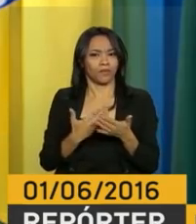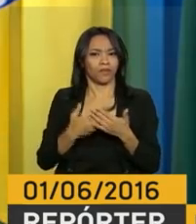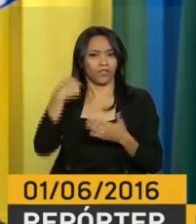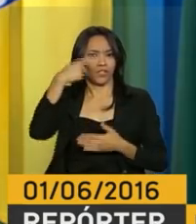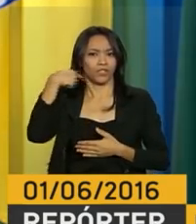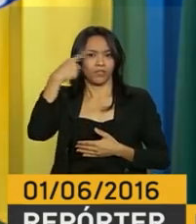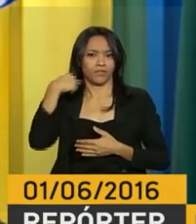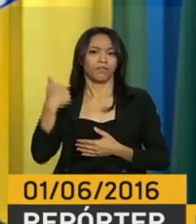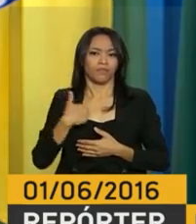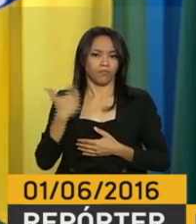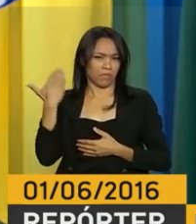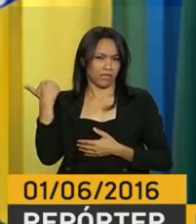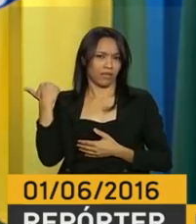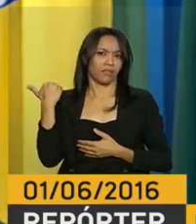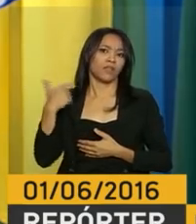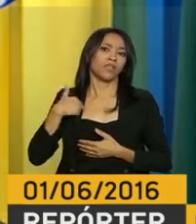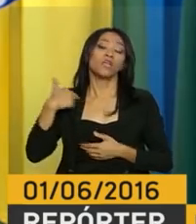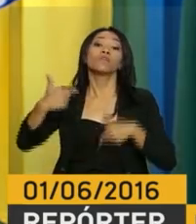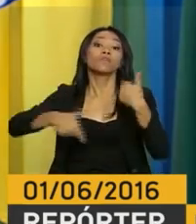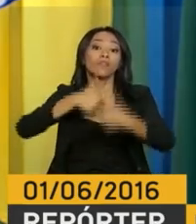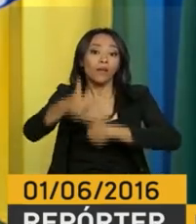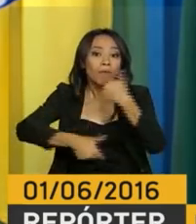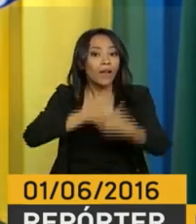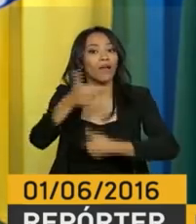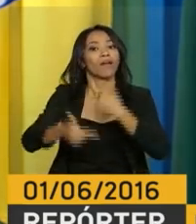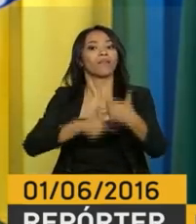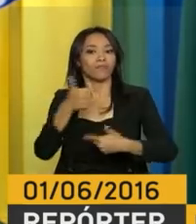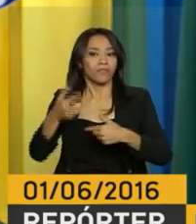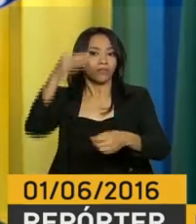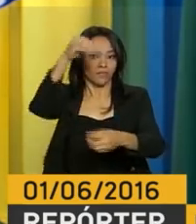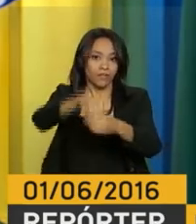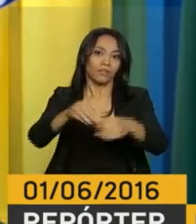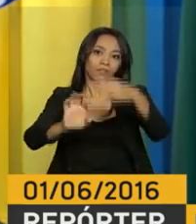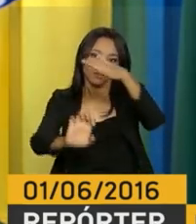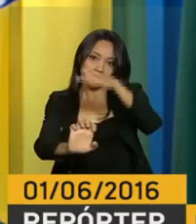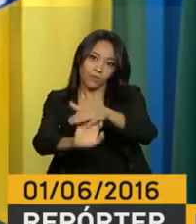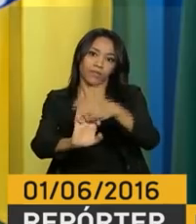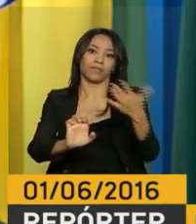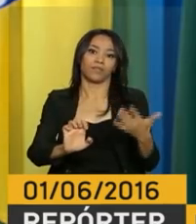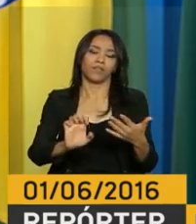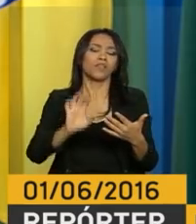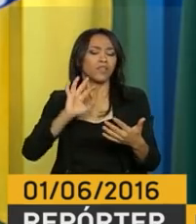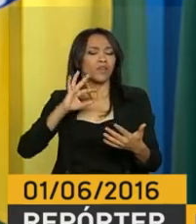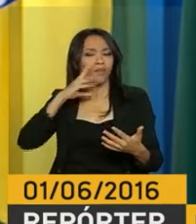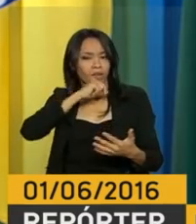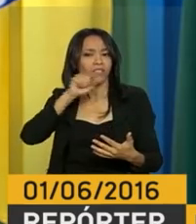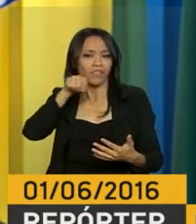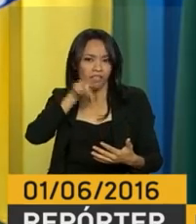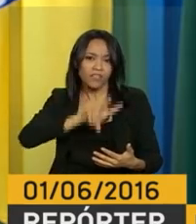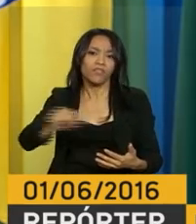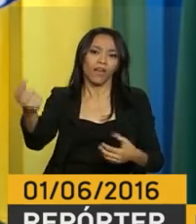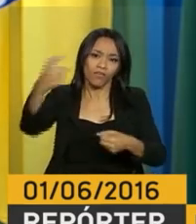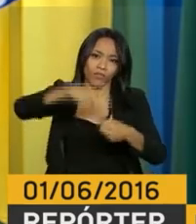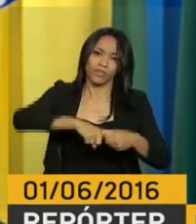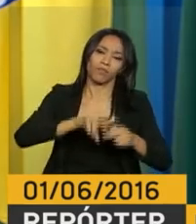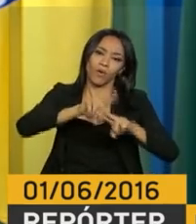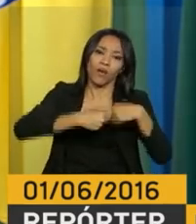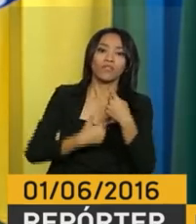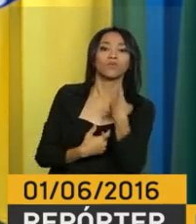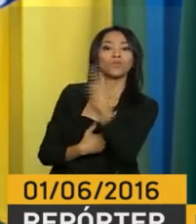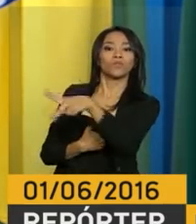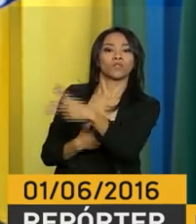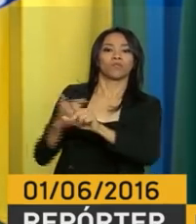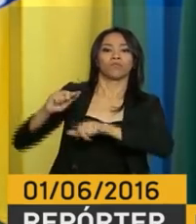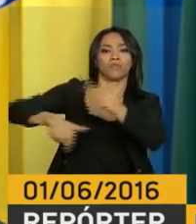Francisco e trabalhava pelo petróleo é nosso nós temos certeza que isto vai retornar com a sua gestão outra